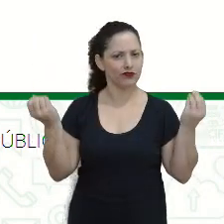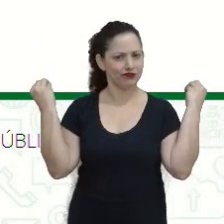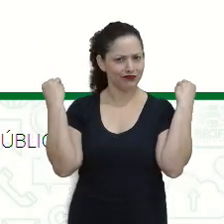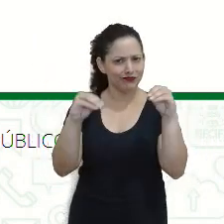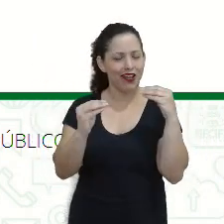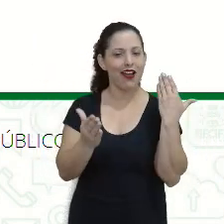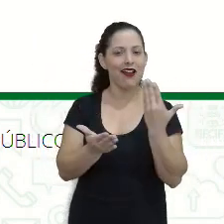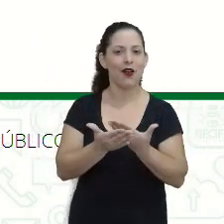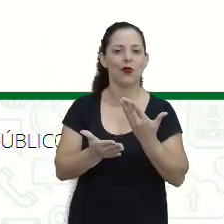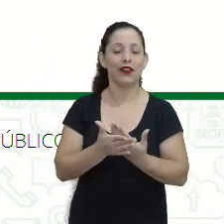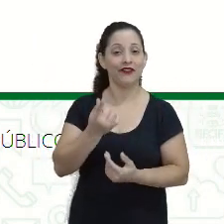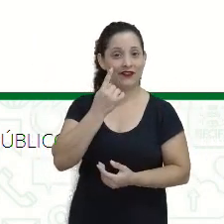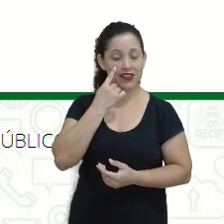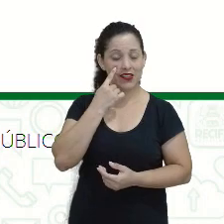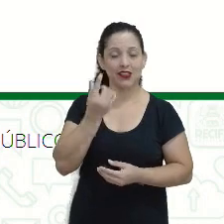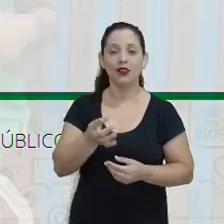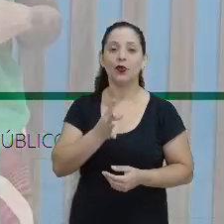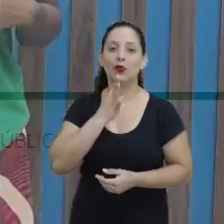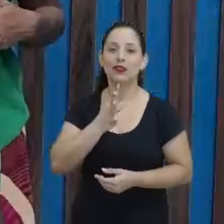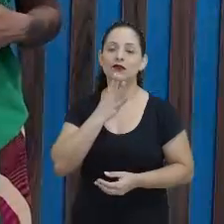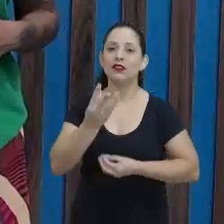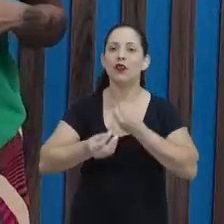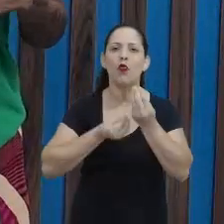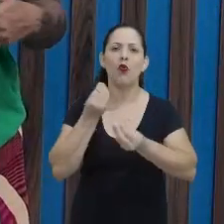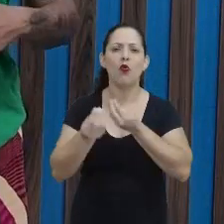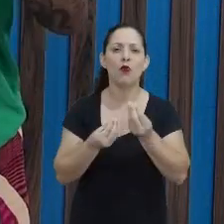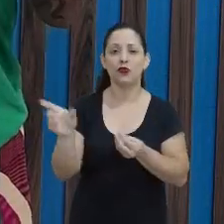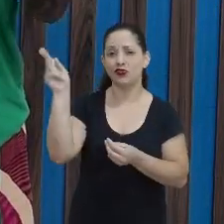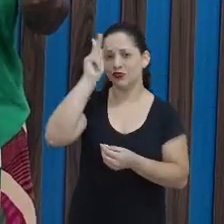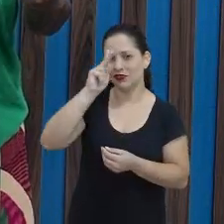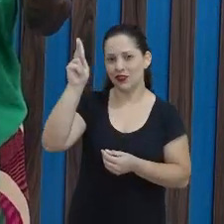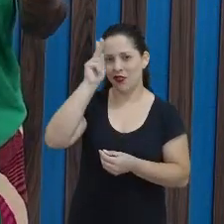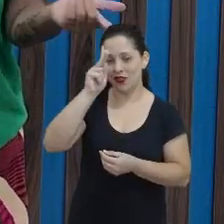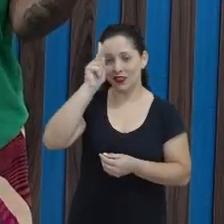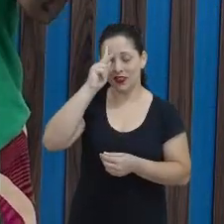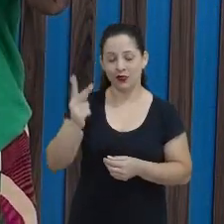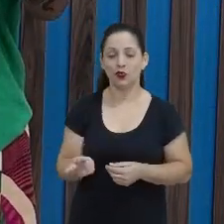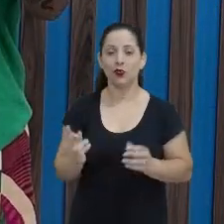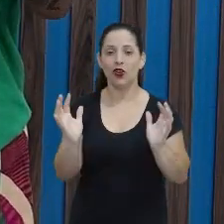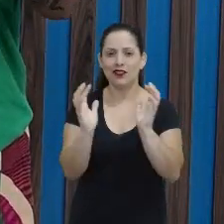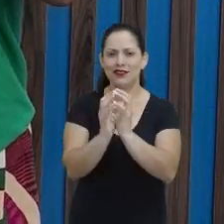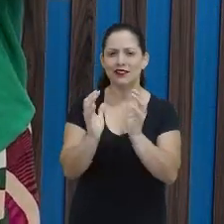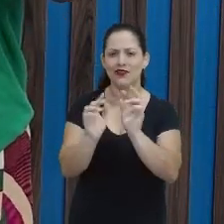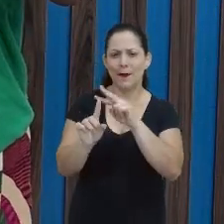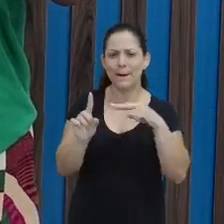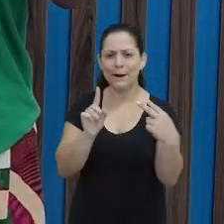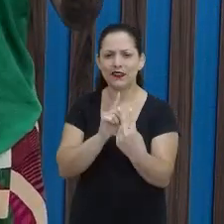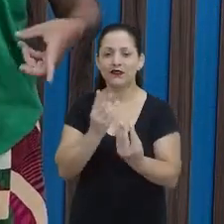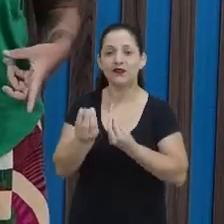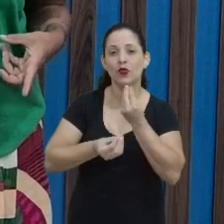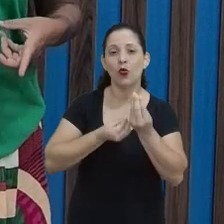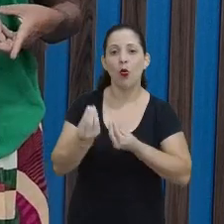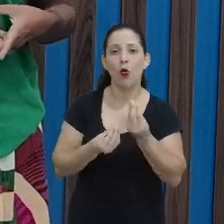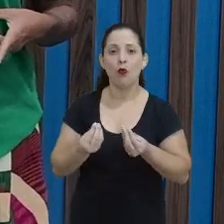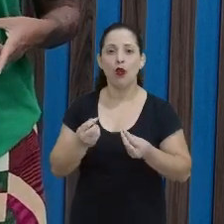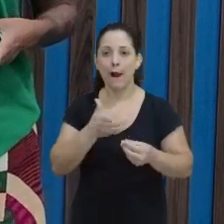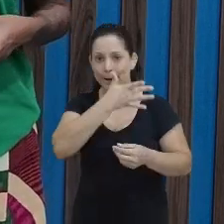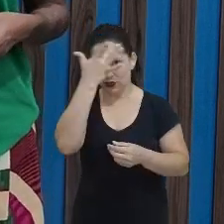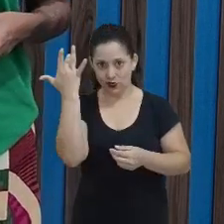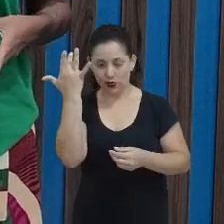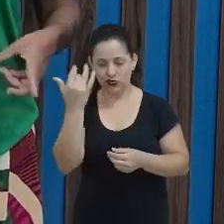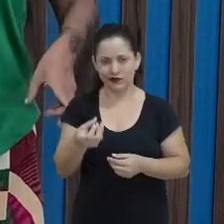e vão ver o quanto da nossa cidade pode ser contada a partir dessa perspectiva, de olhar como as pessoas se locomoviam,